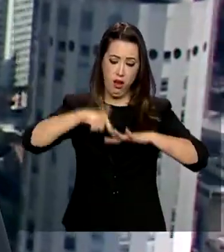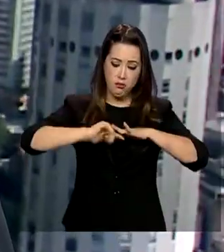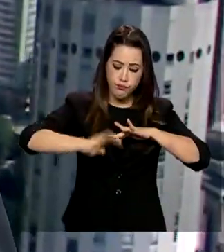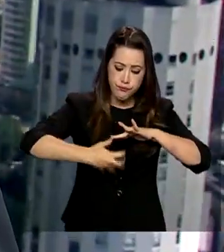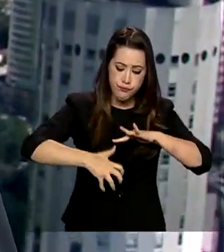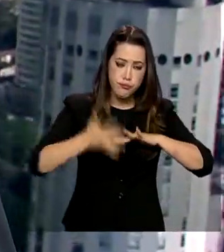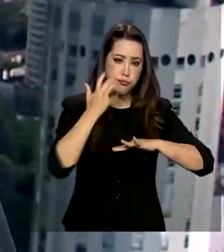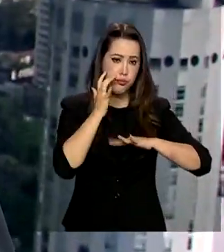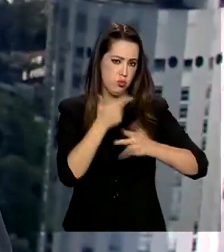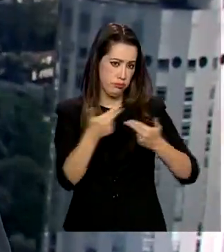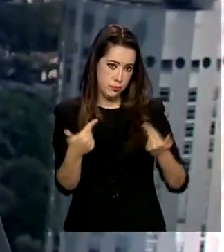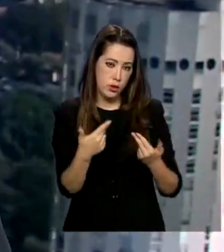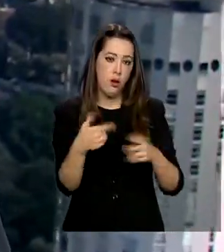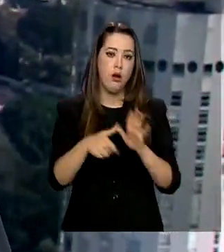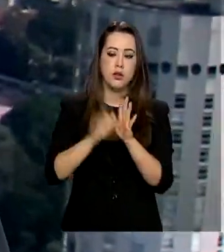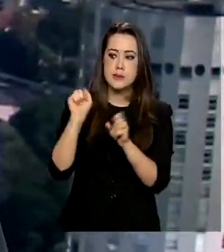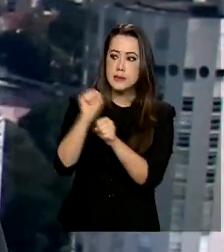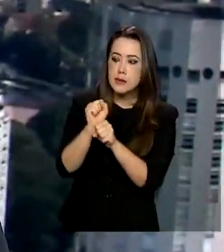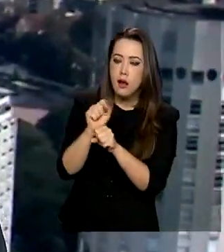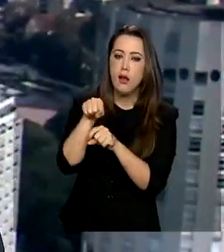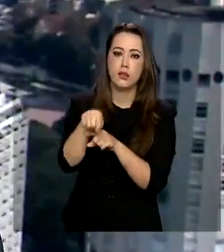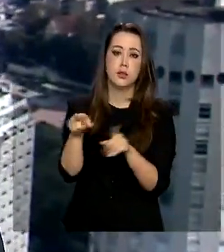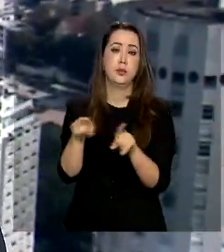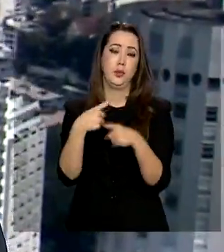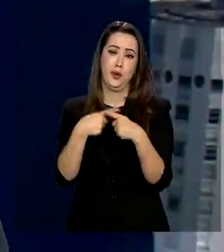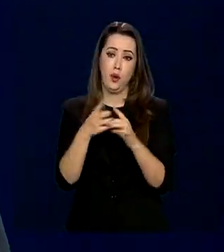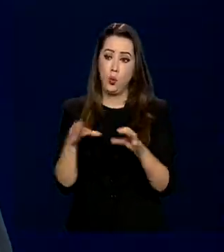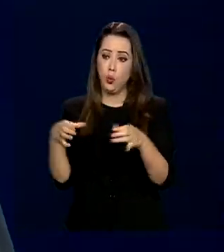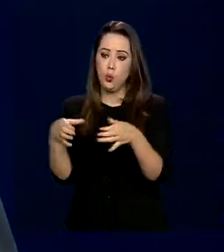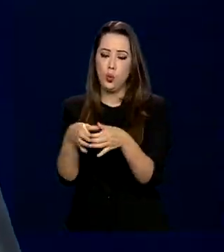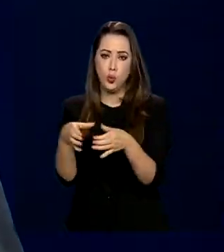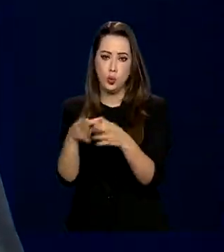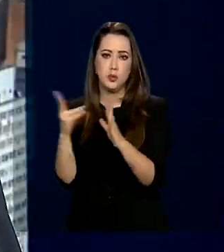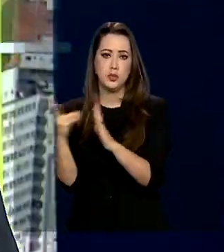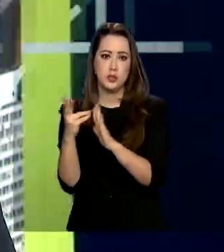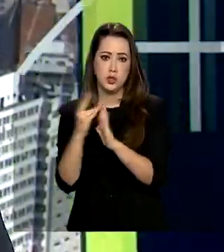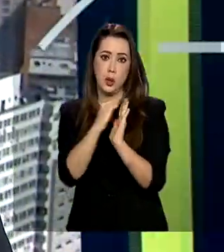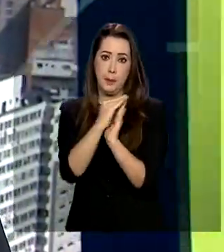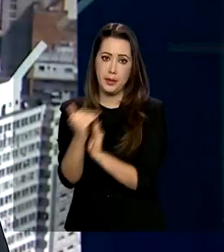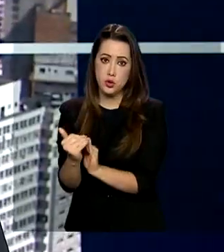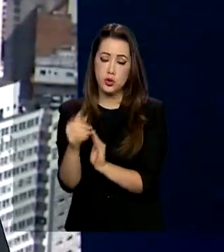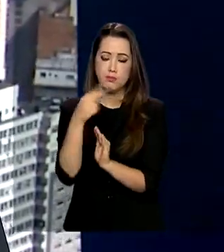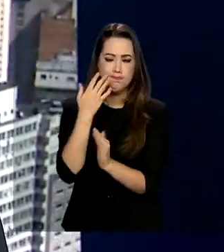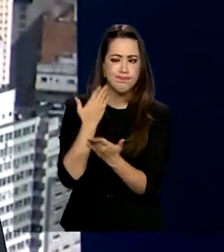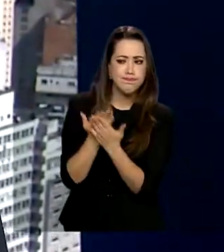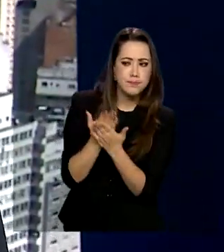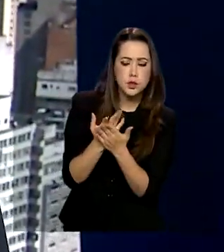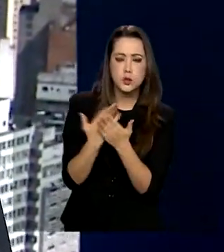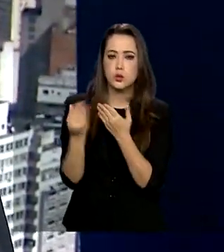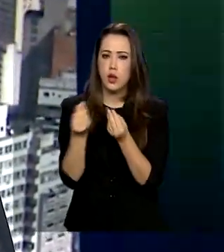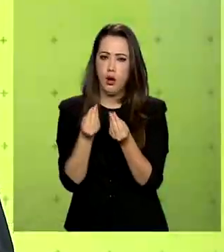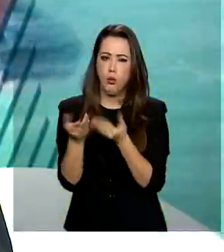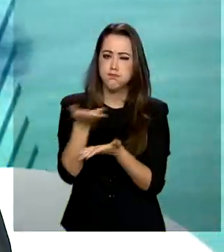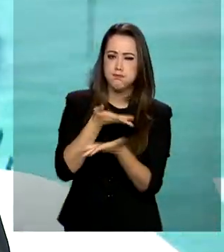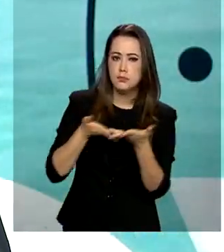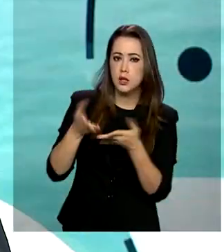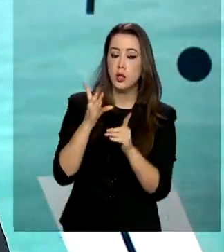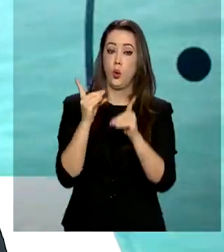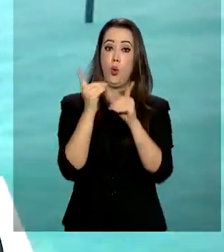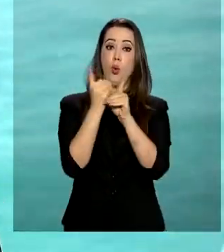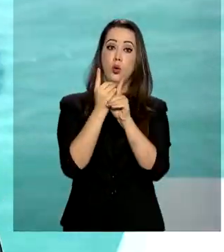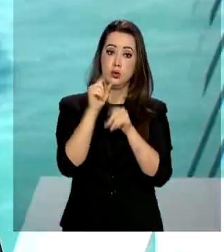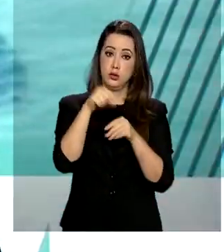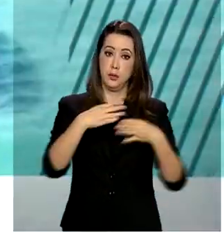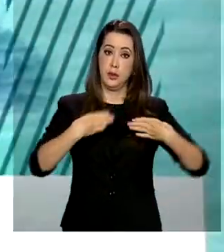região haviam sido suspensas por um dia na quinta-feira a pedido dos indígenas para avaliação de resultados e encontro de representantes